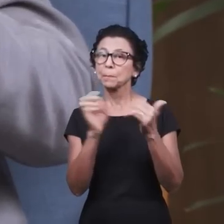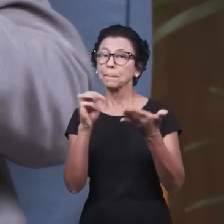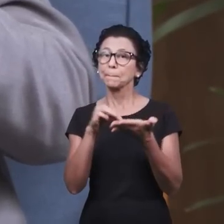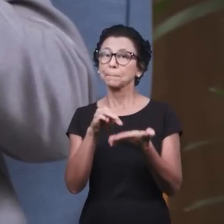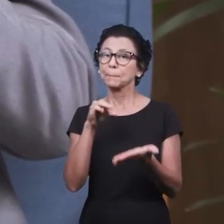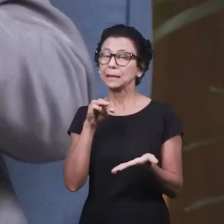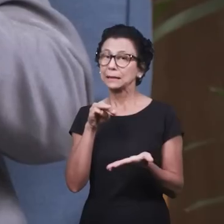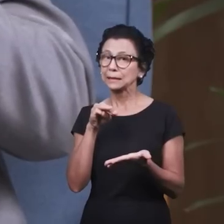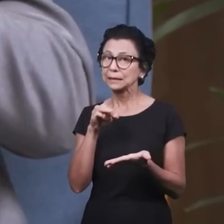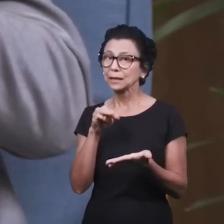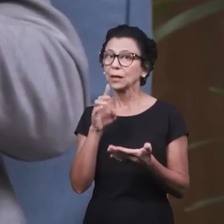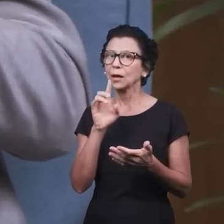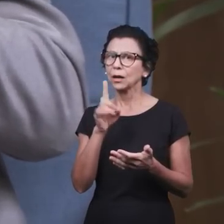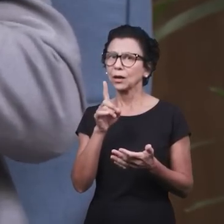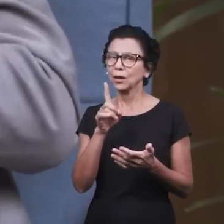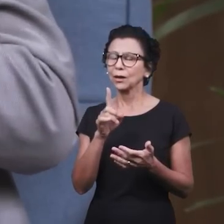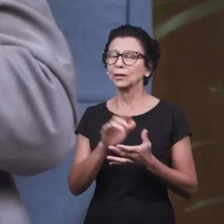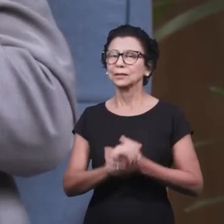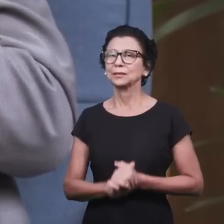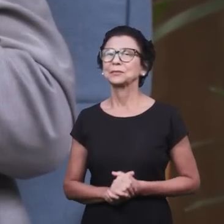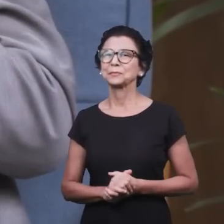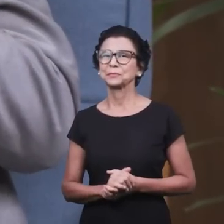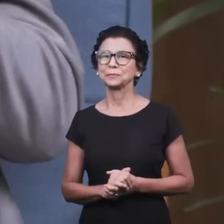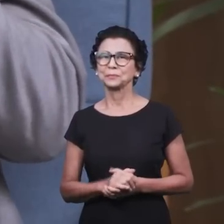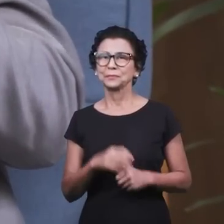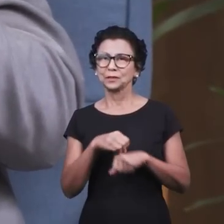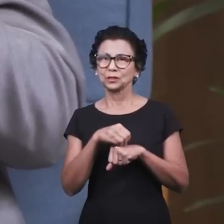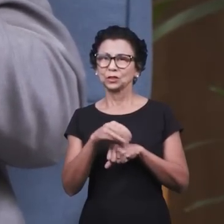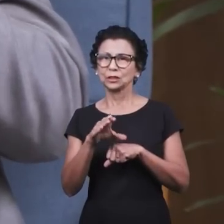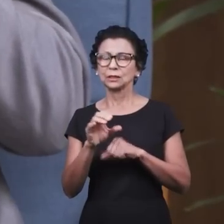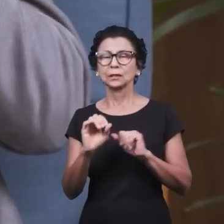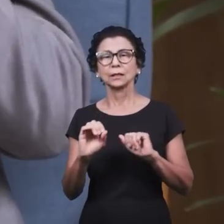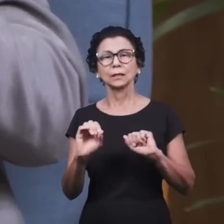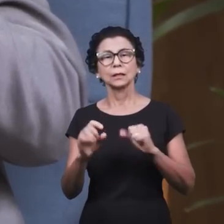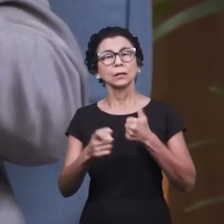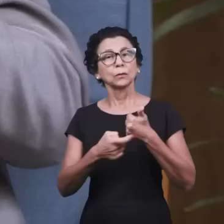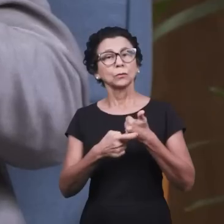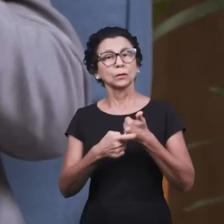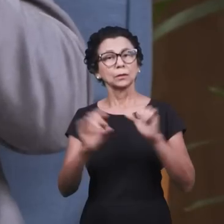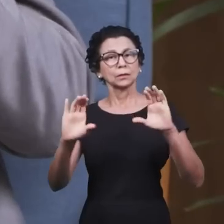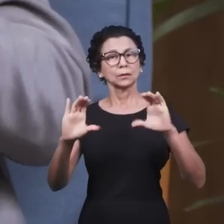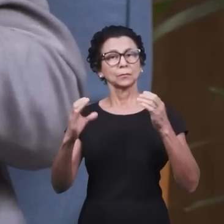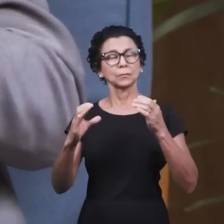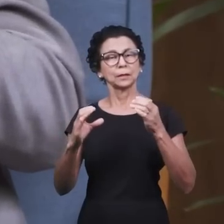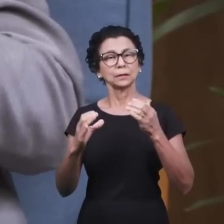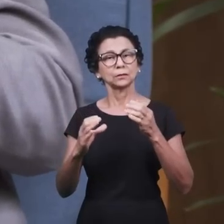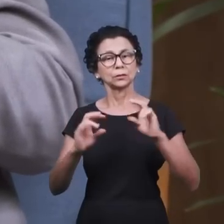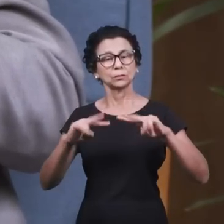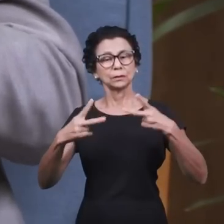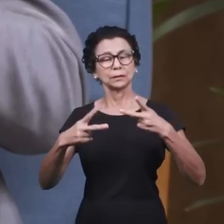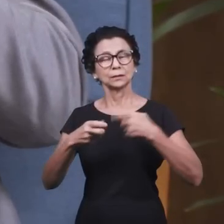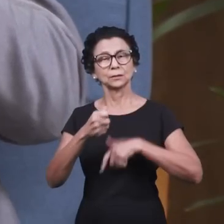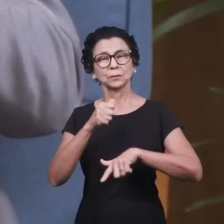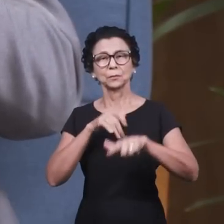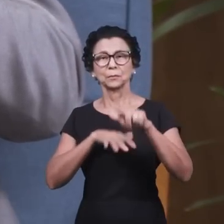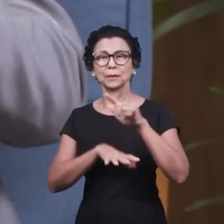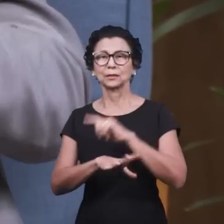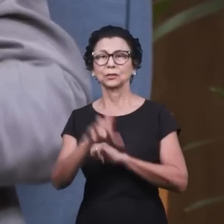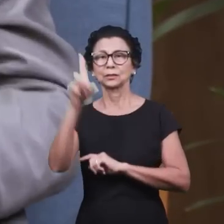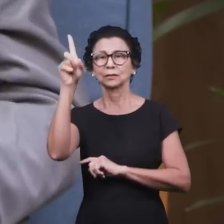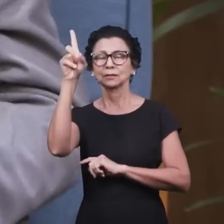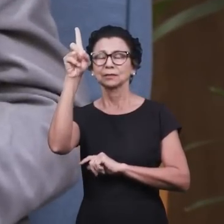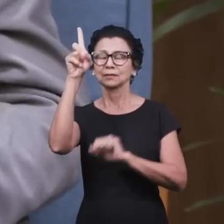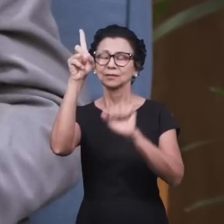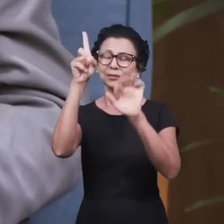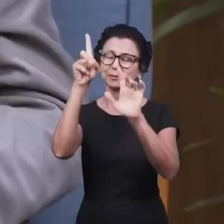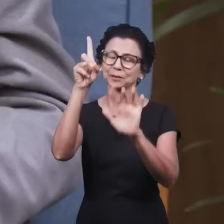não deixe de fazer aquele triplo C que a gente sempre fala: curta, comente e compartilhe. Deus tem uma bênção